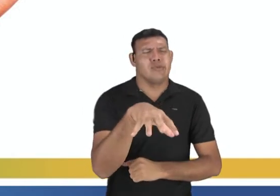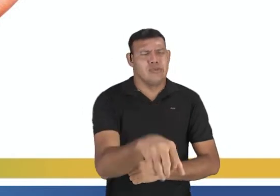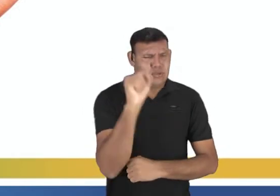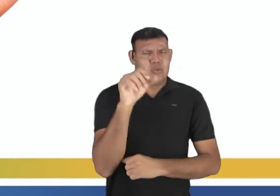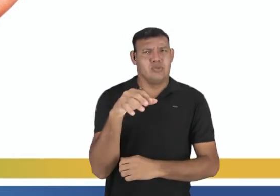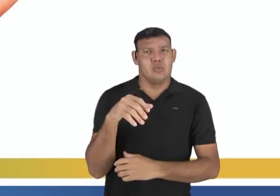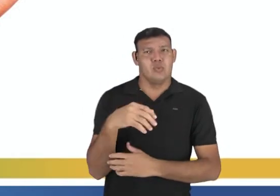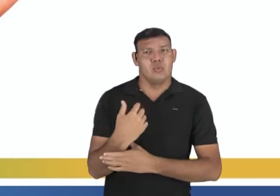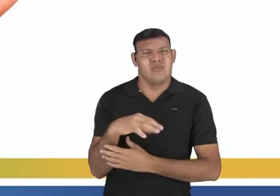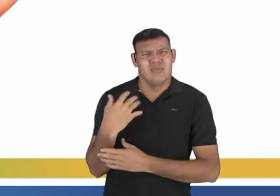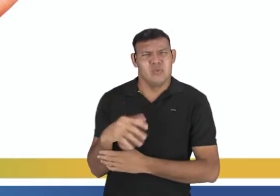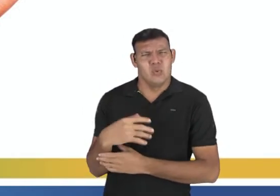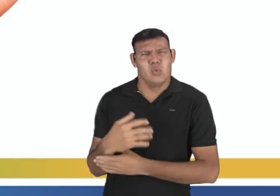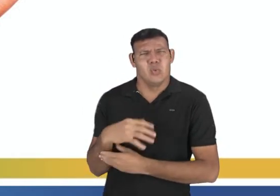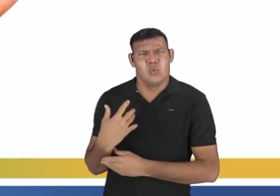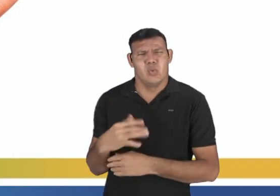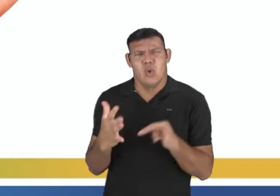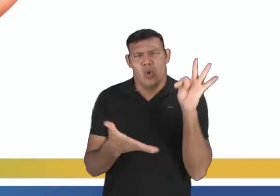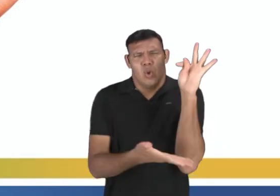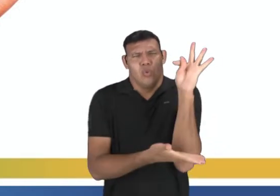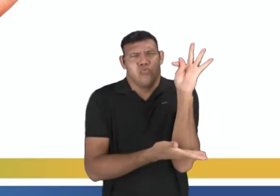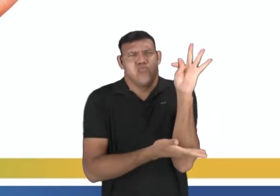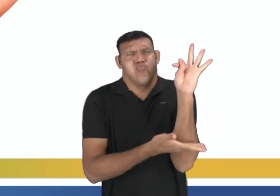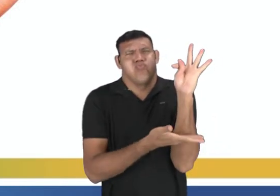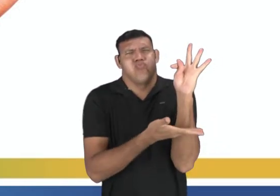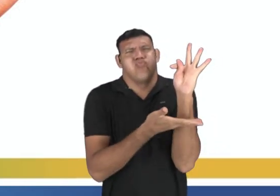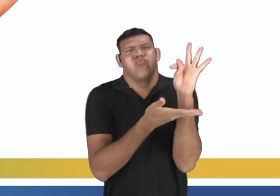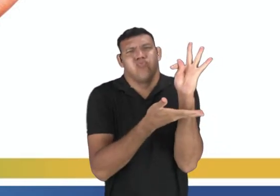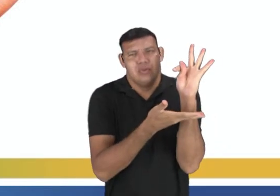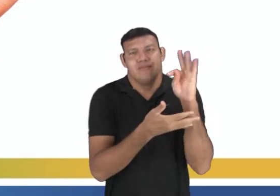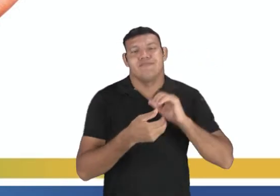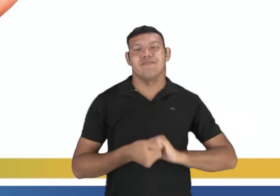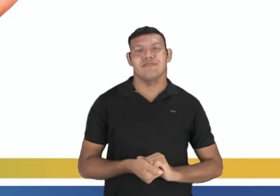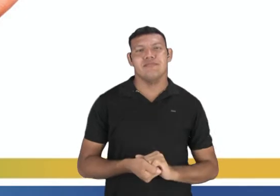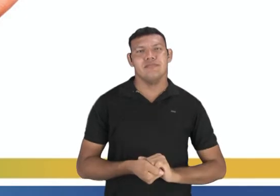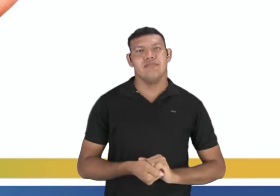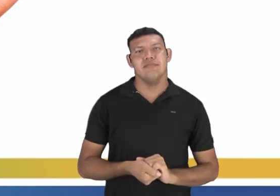água está acima da temperatura ambiente.